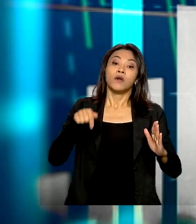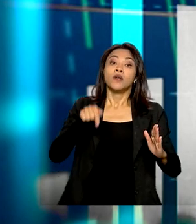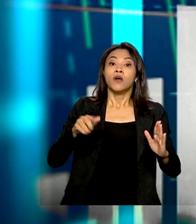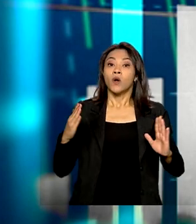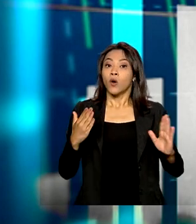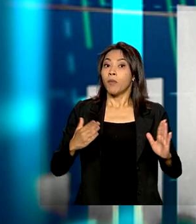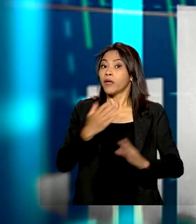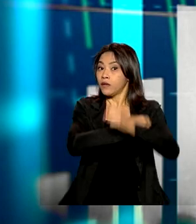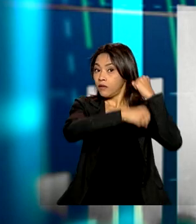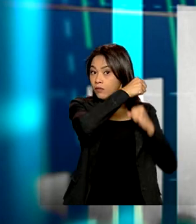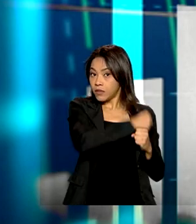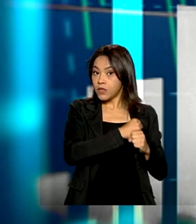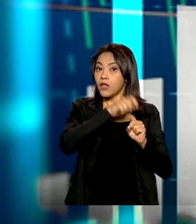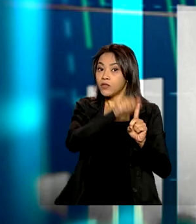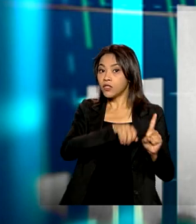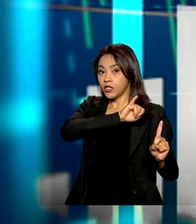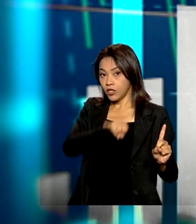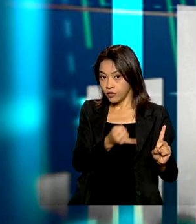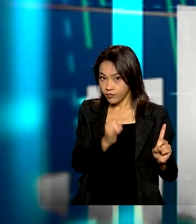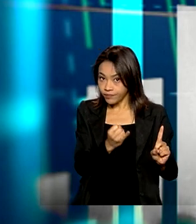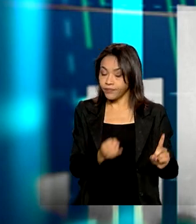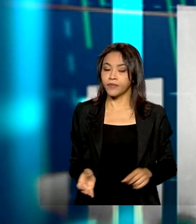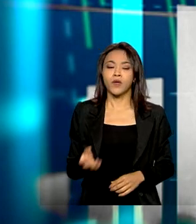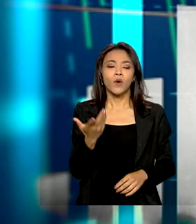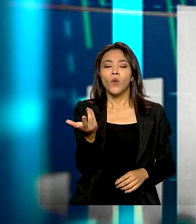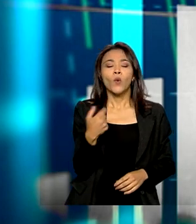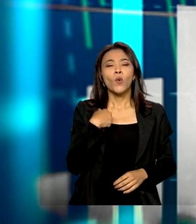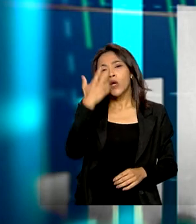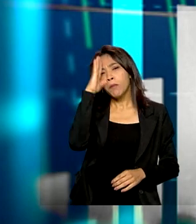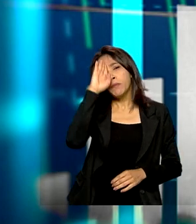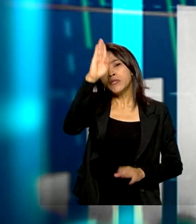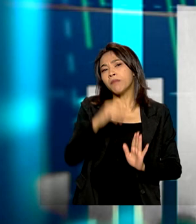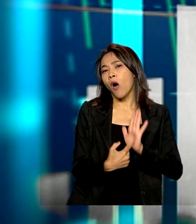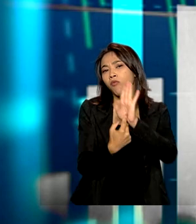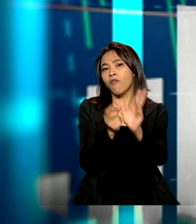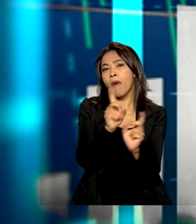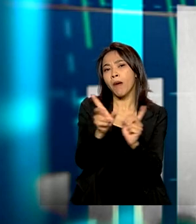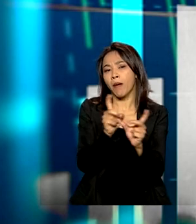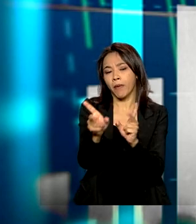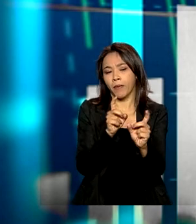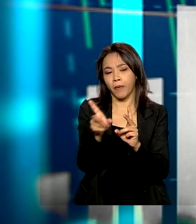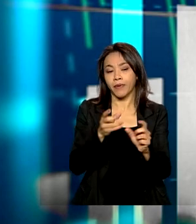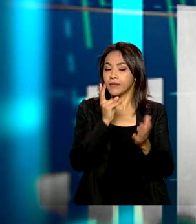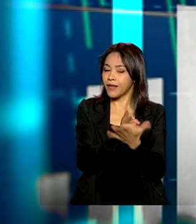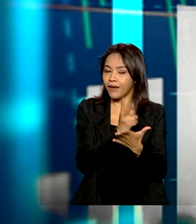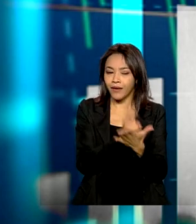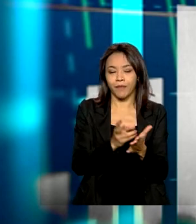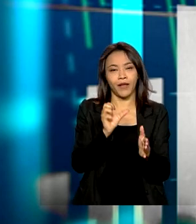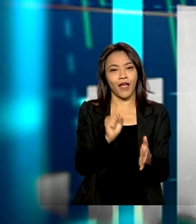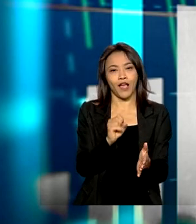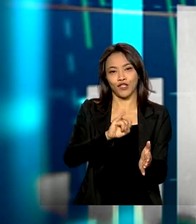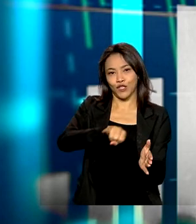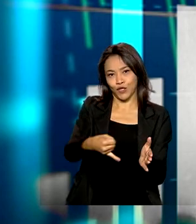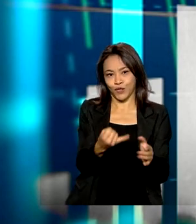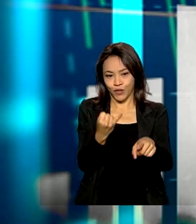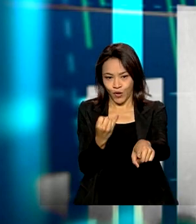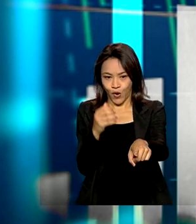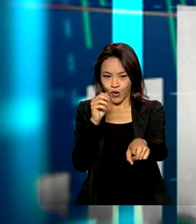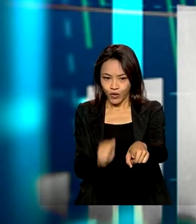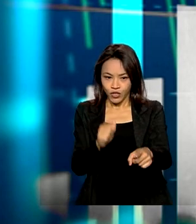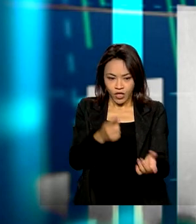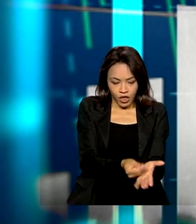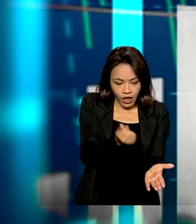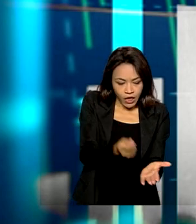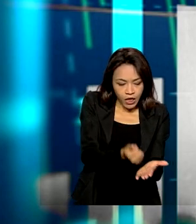de 2021. Quais são os destaques? Quais são os nossos carros-chefes? Nós temos, como sempre, a soja, tanto a soja em grão